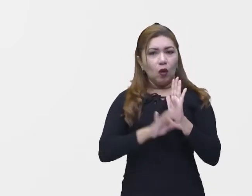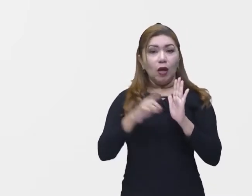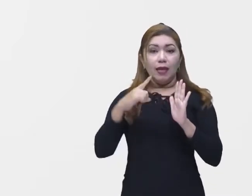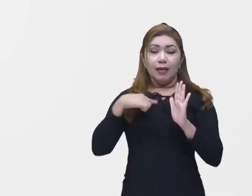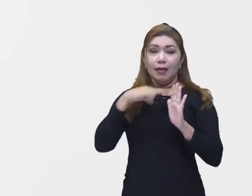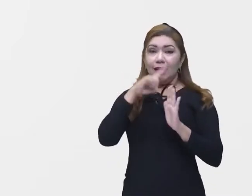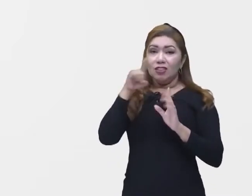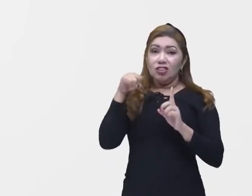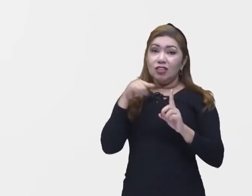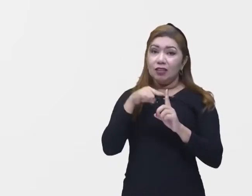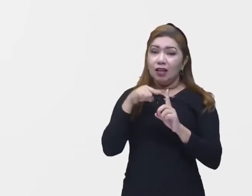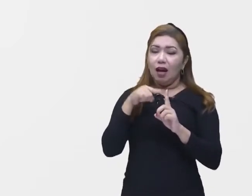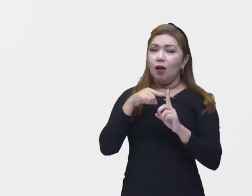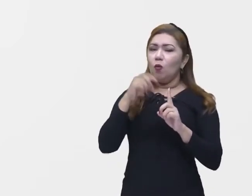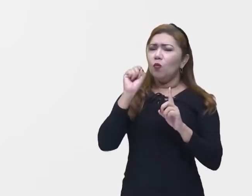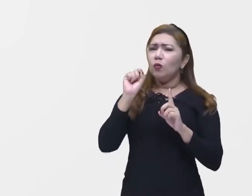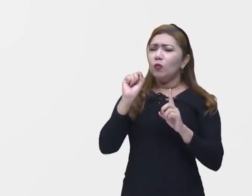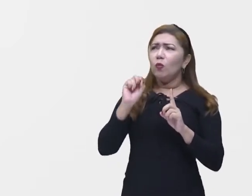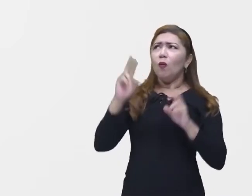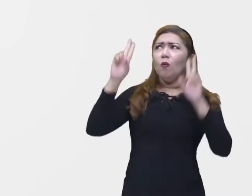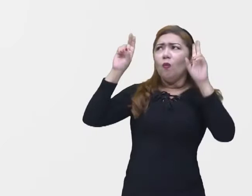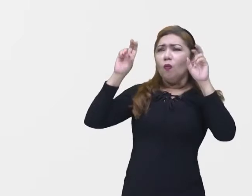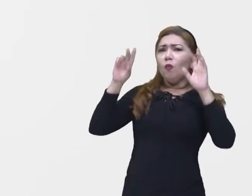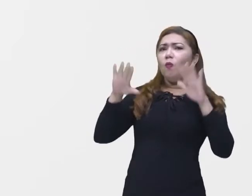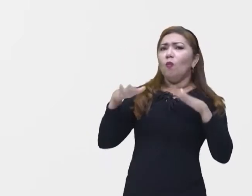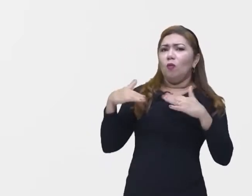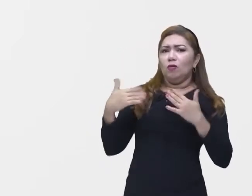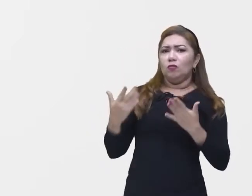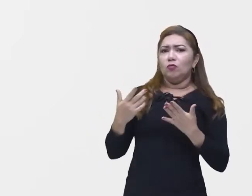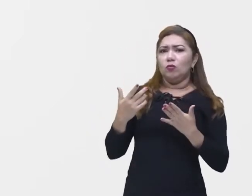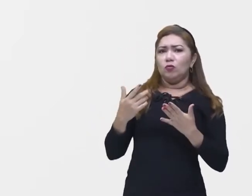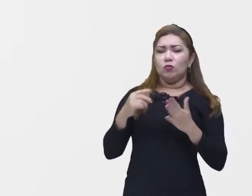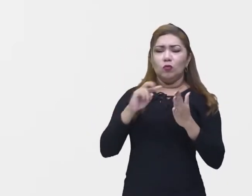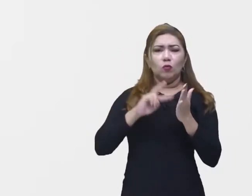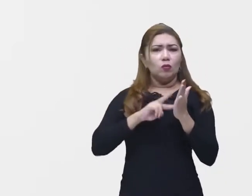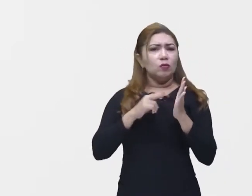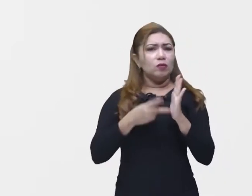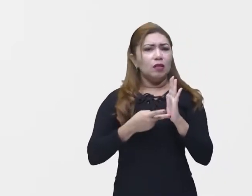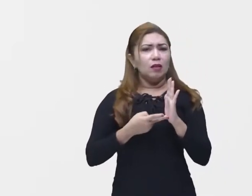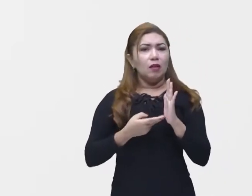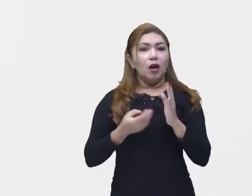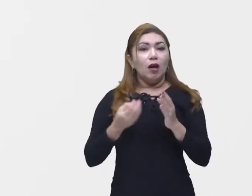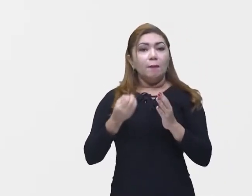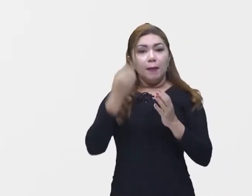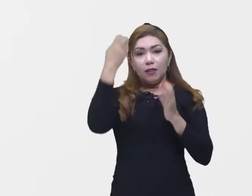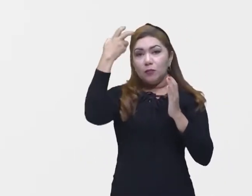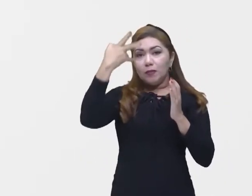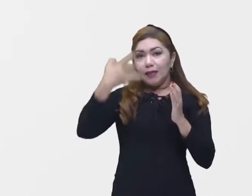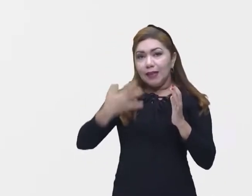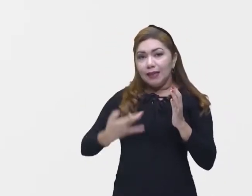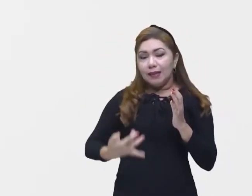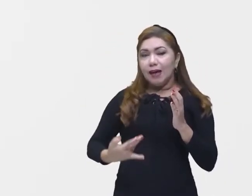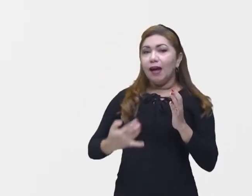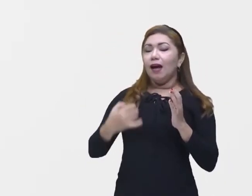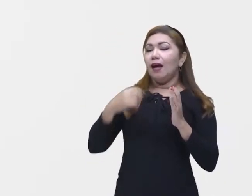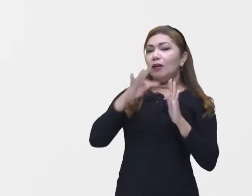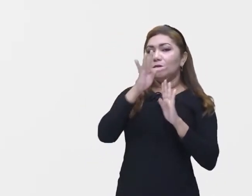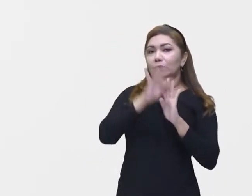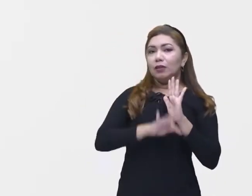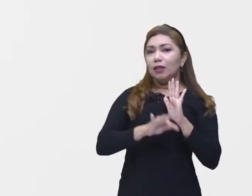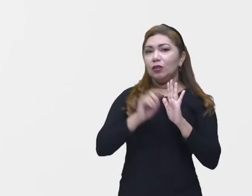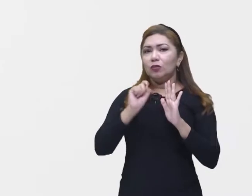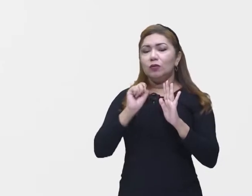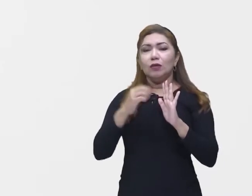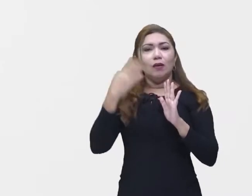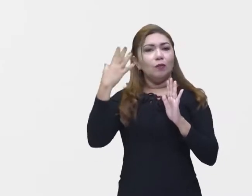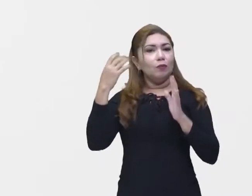texto irá tratar. Olha só, o título de um texto tem a função de indicar sobre o que o texto irá tratar. O título